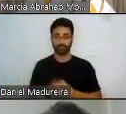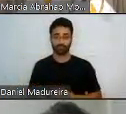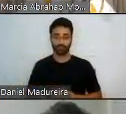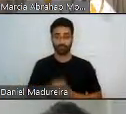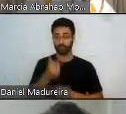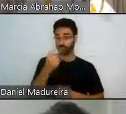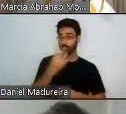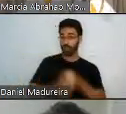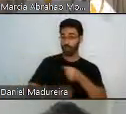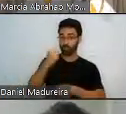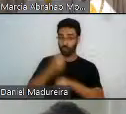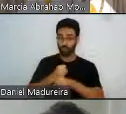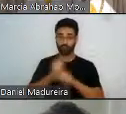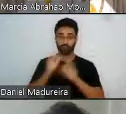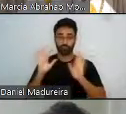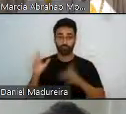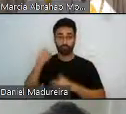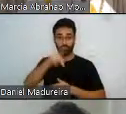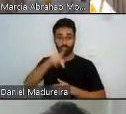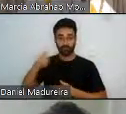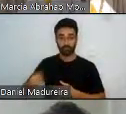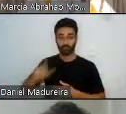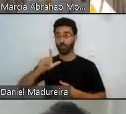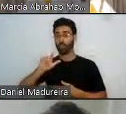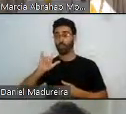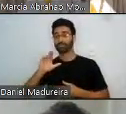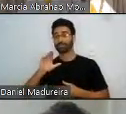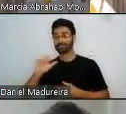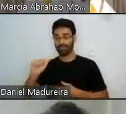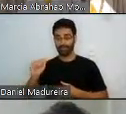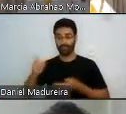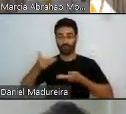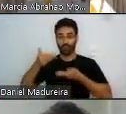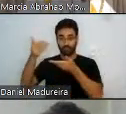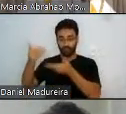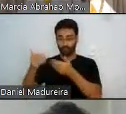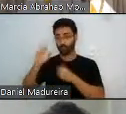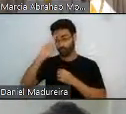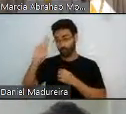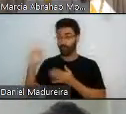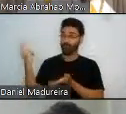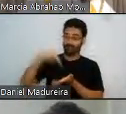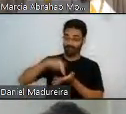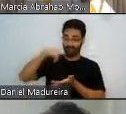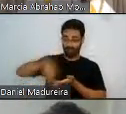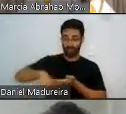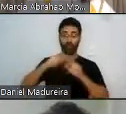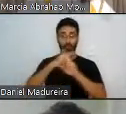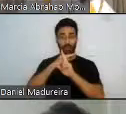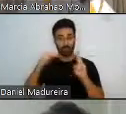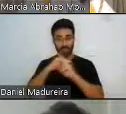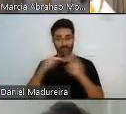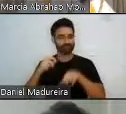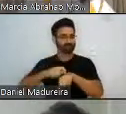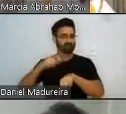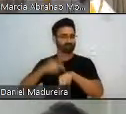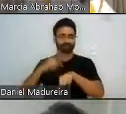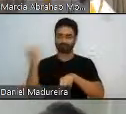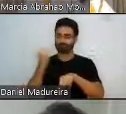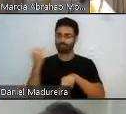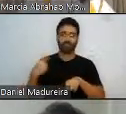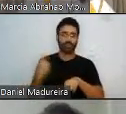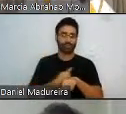anos, a convite da professora Lúcia Lobato, o senhor veio à UNB e foi um momento muito importante para a nossa